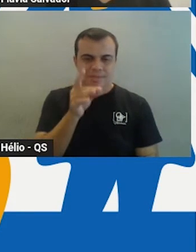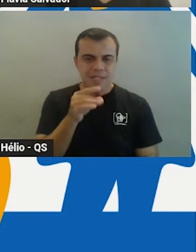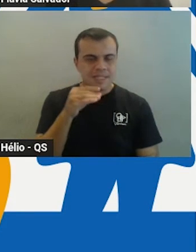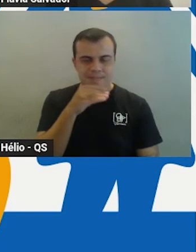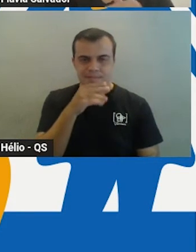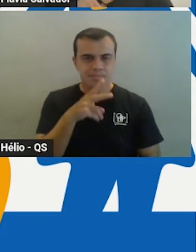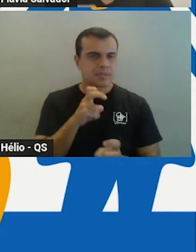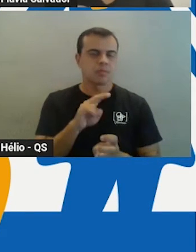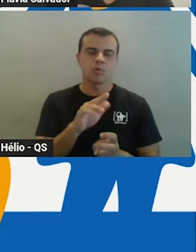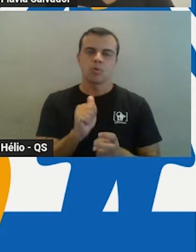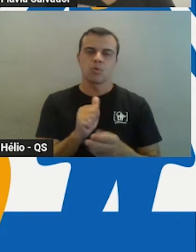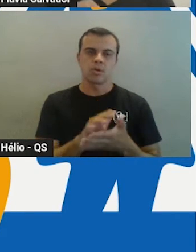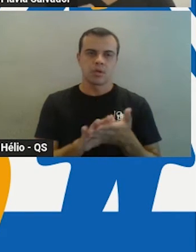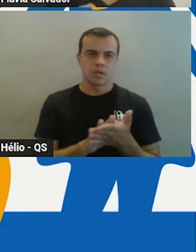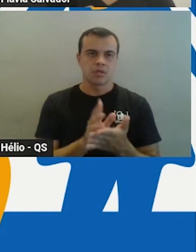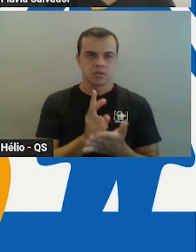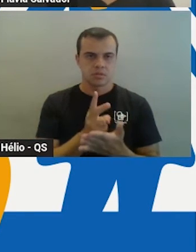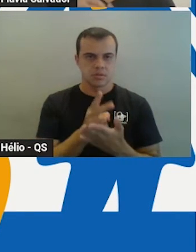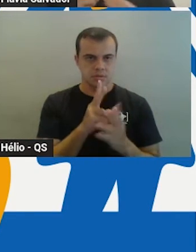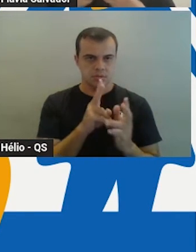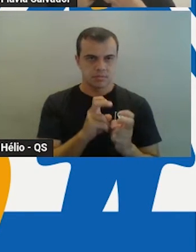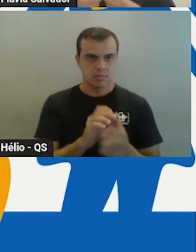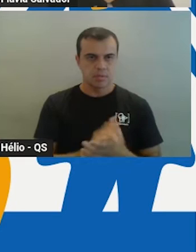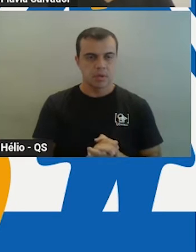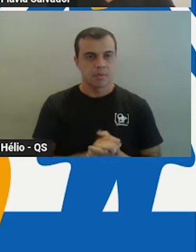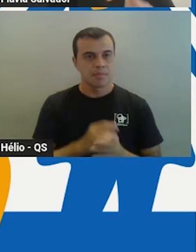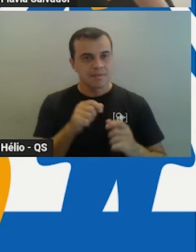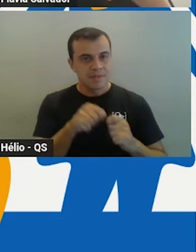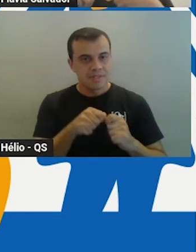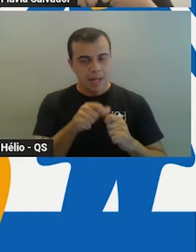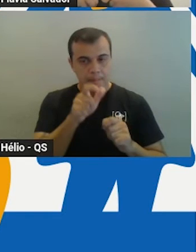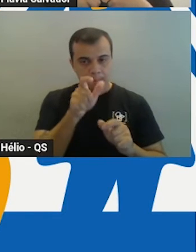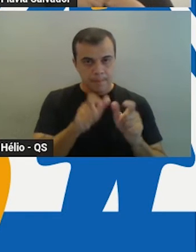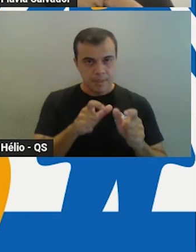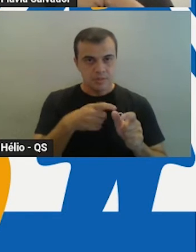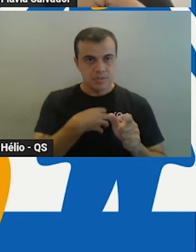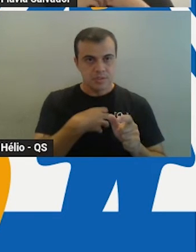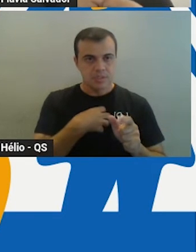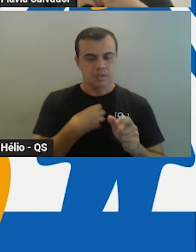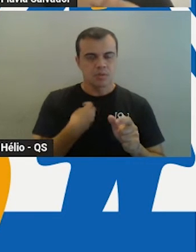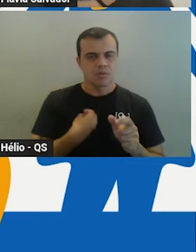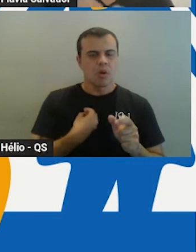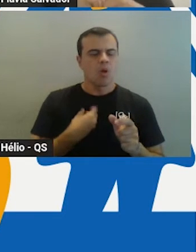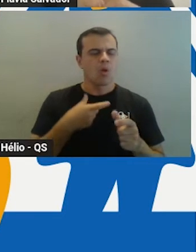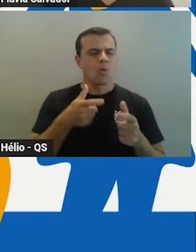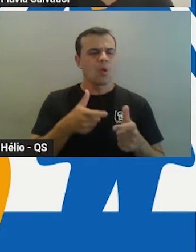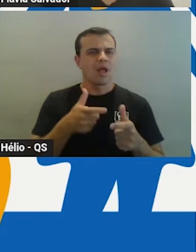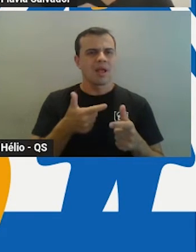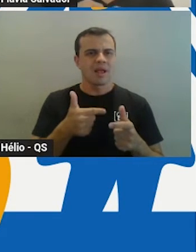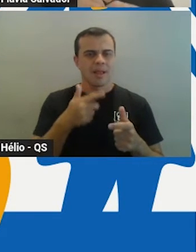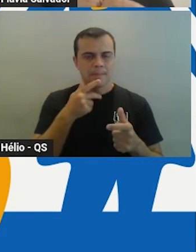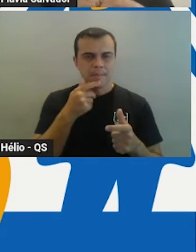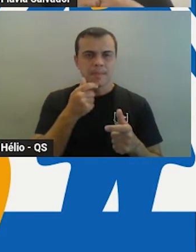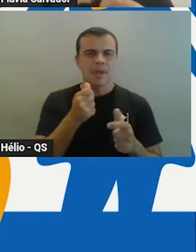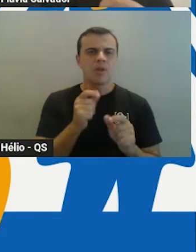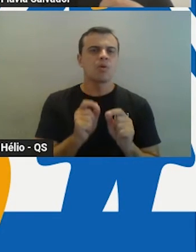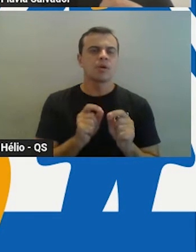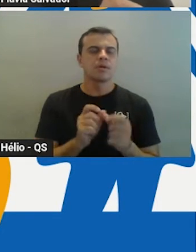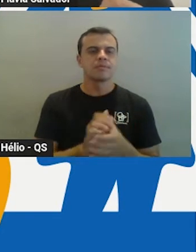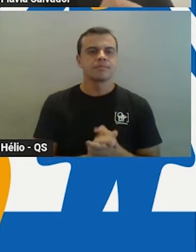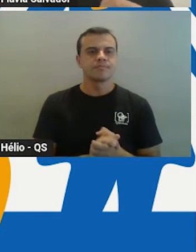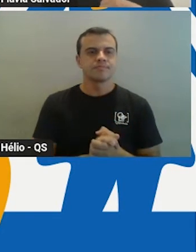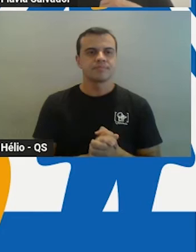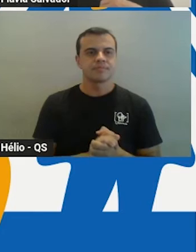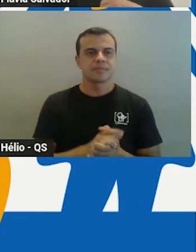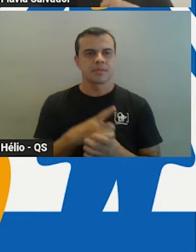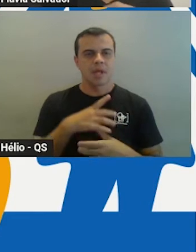gente nunca pensou. Então, um lanchinho às cegas é isso, para fazer a pessoa estar no lugar, e não tem nada melhor para